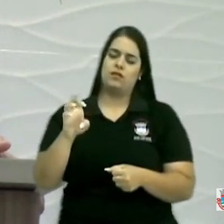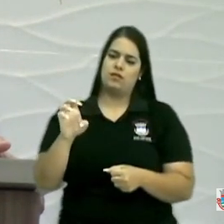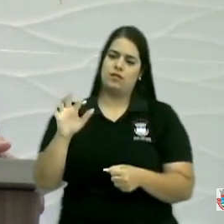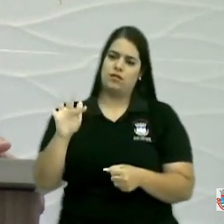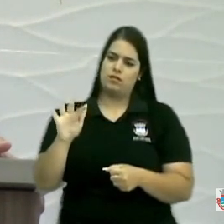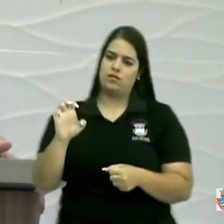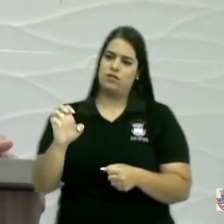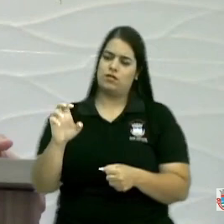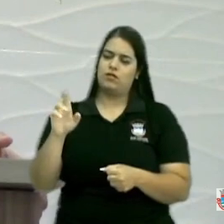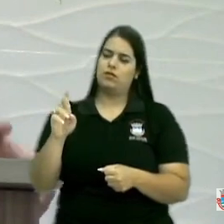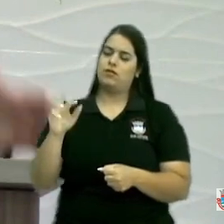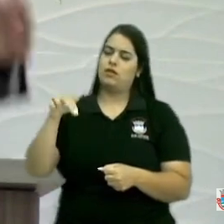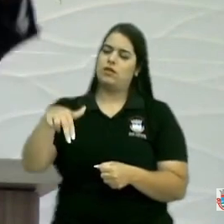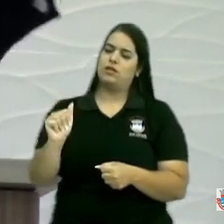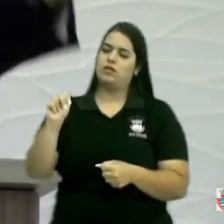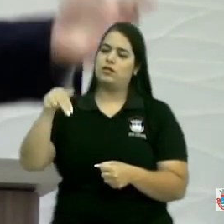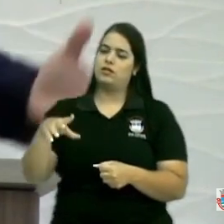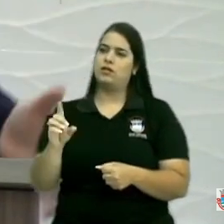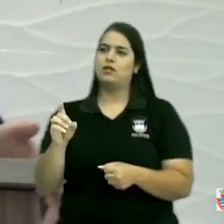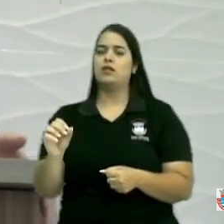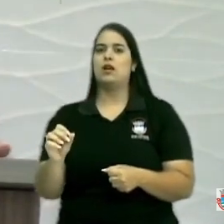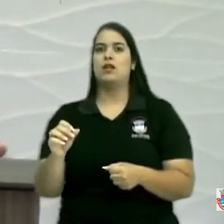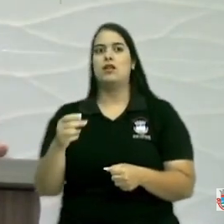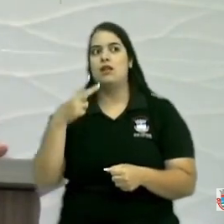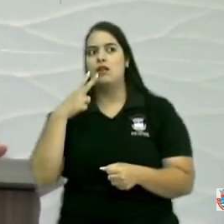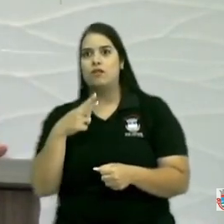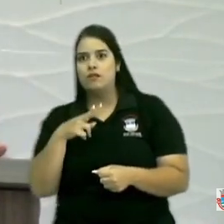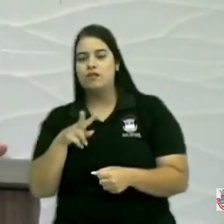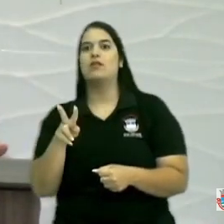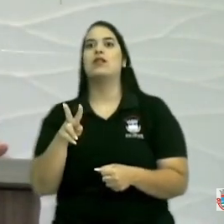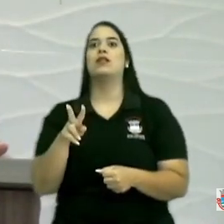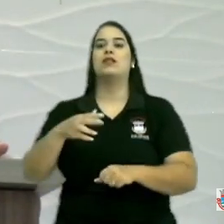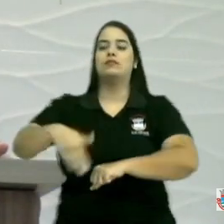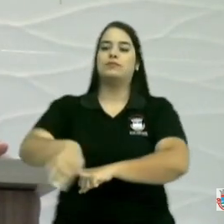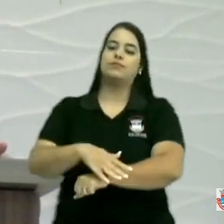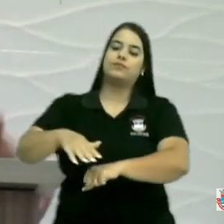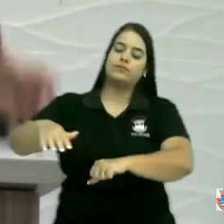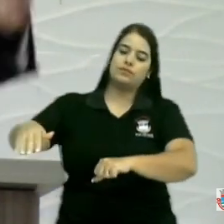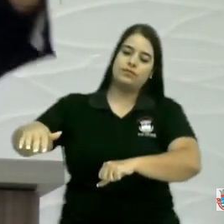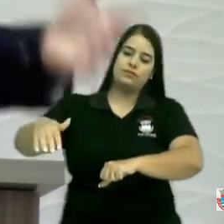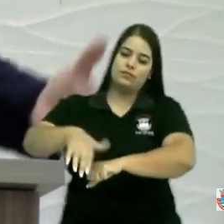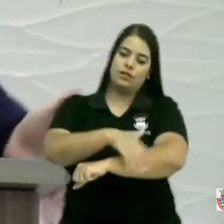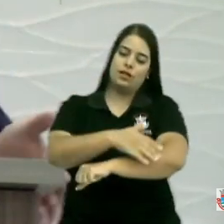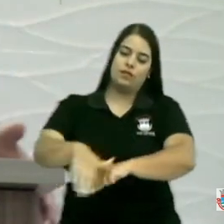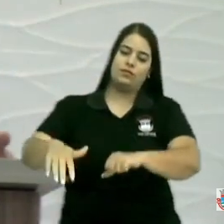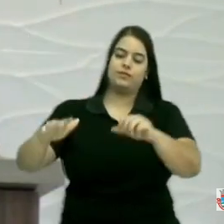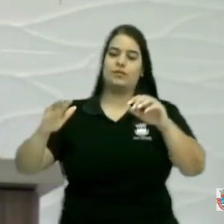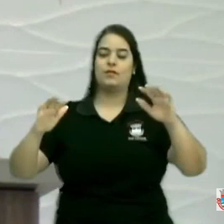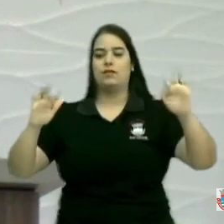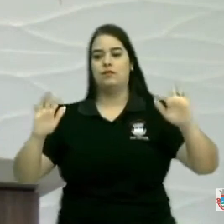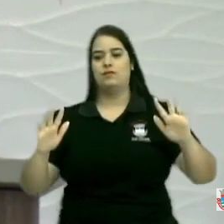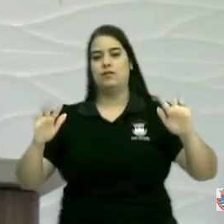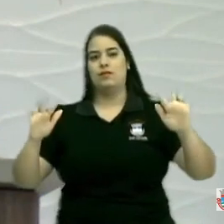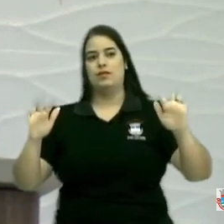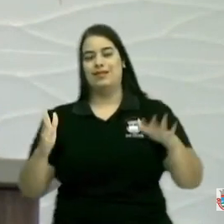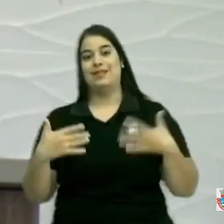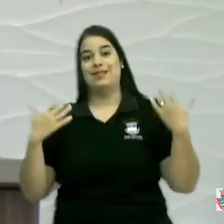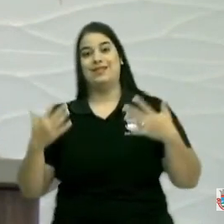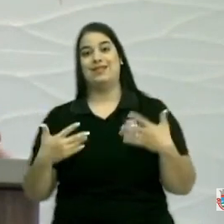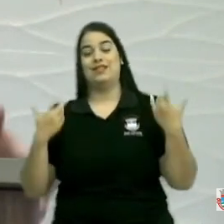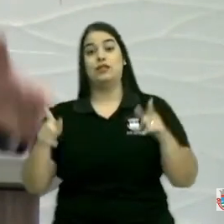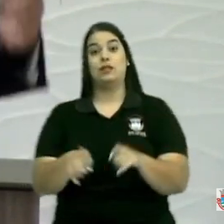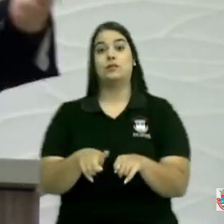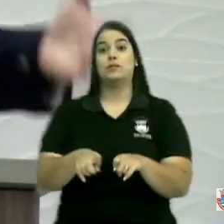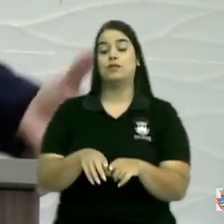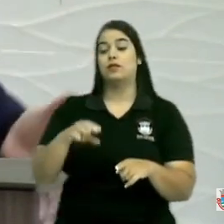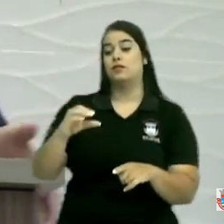Aldo, e a gente via aquela Rua da Alegria necessitando de tantas coisas. Depois veio o CREAS ali para a Rua da Alegria, e depois